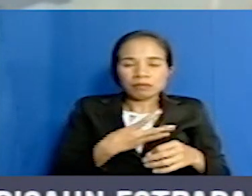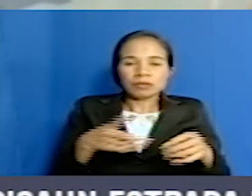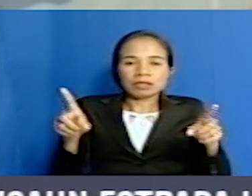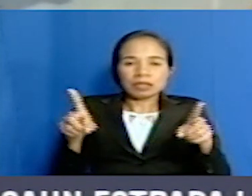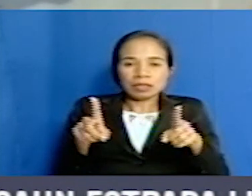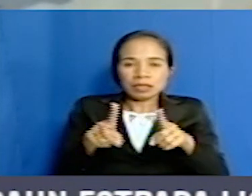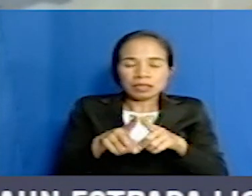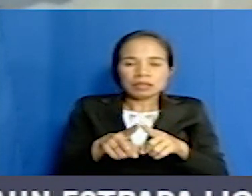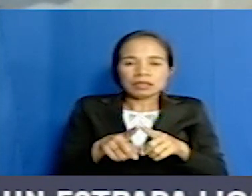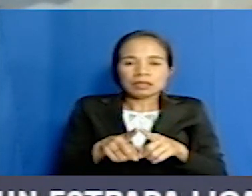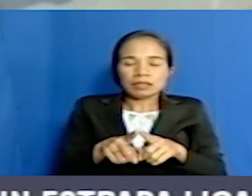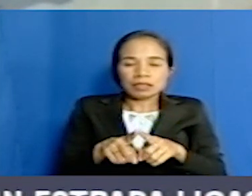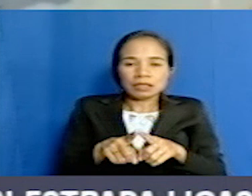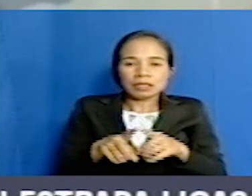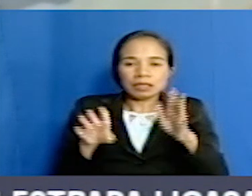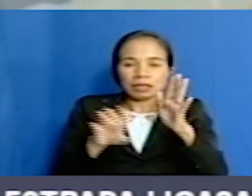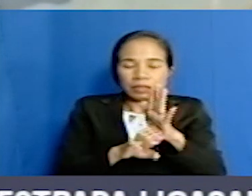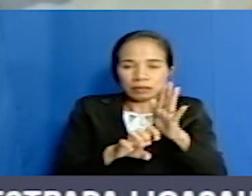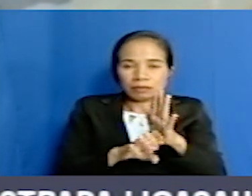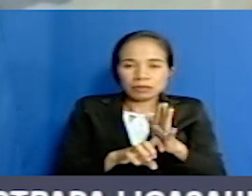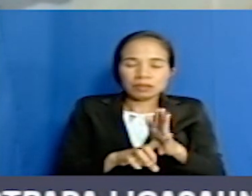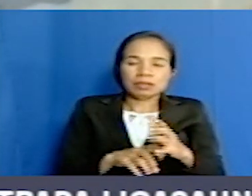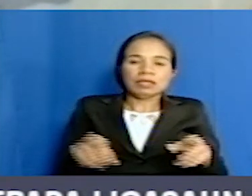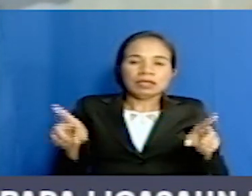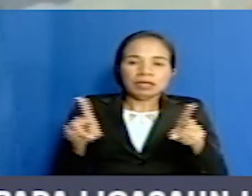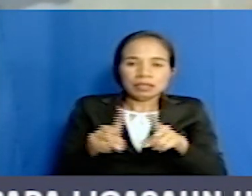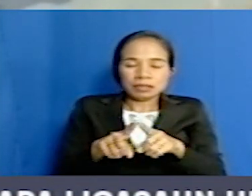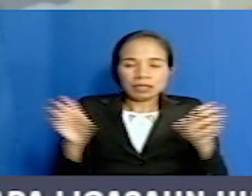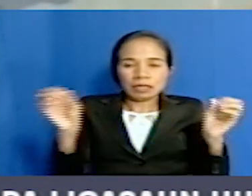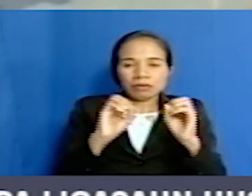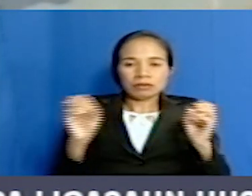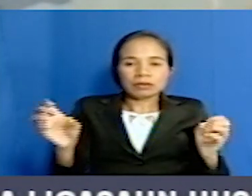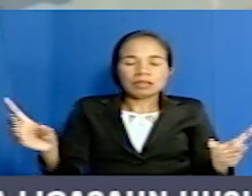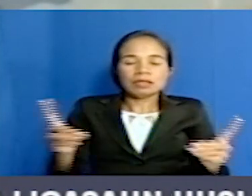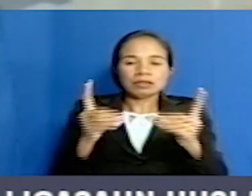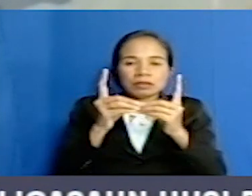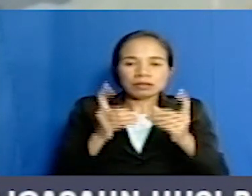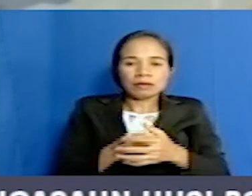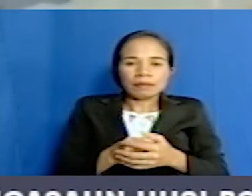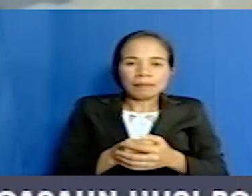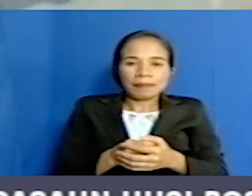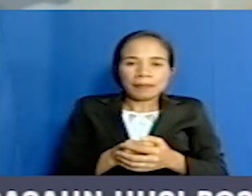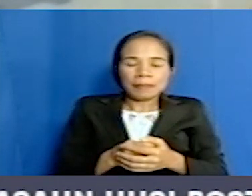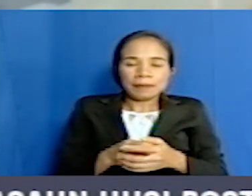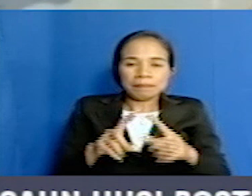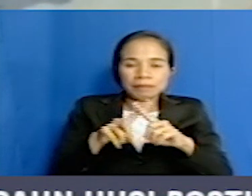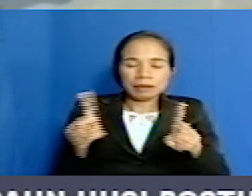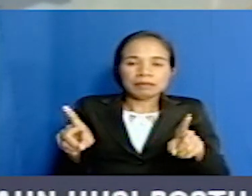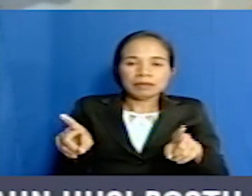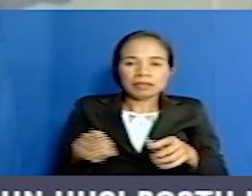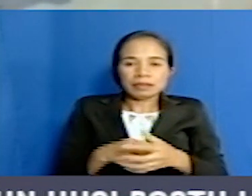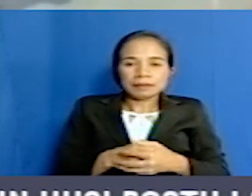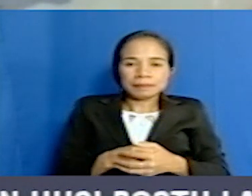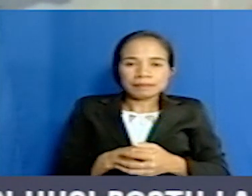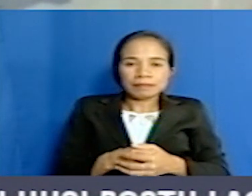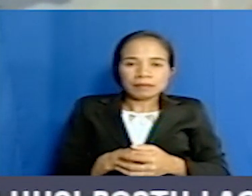be personal liu no asunto ida faline laos kompetensia relasan publika mai be idane laos